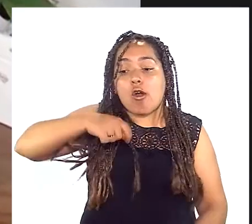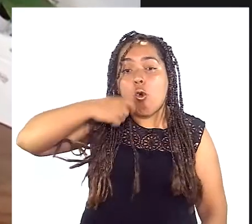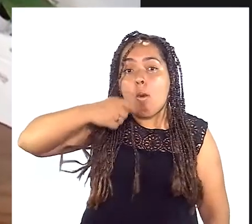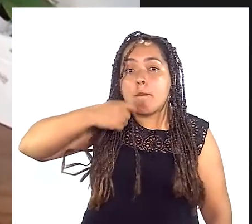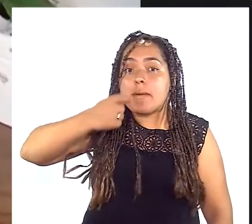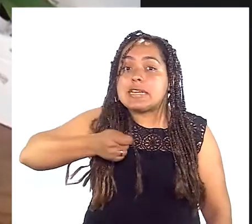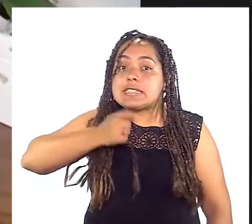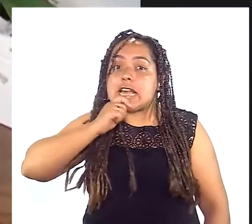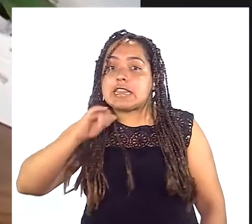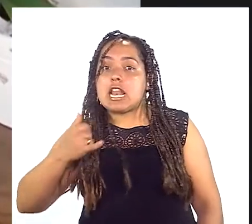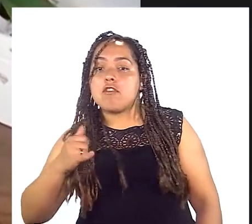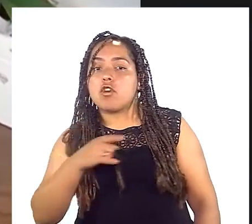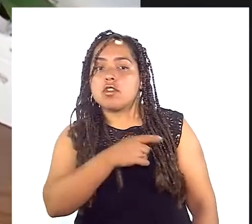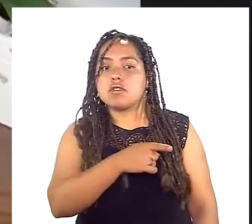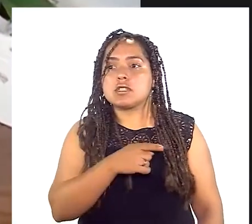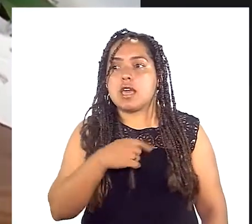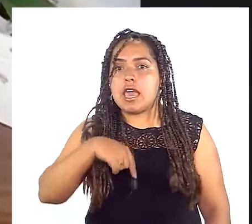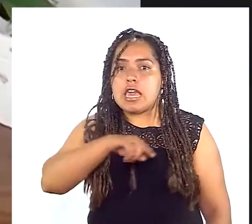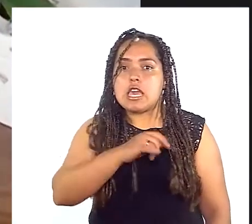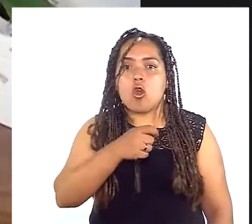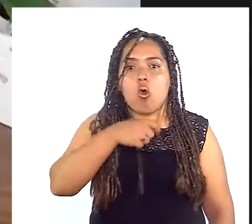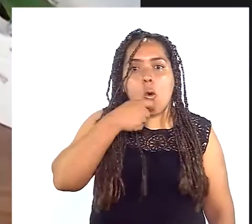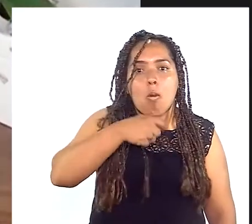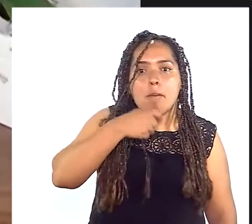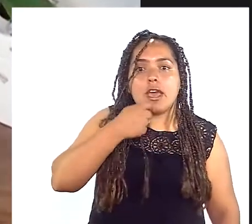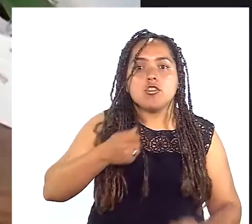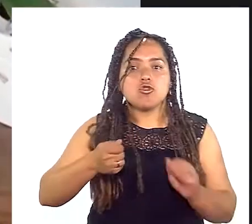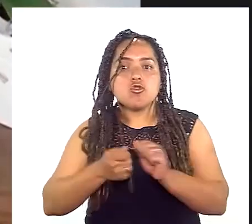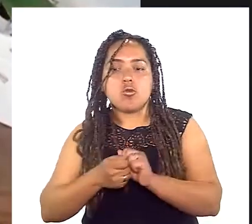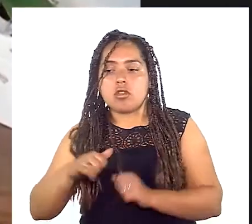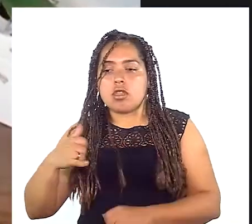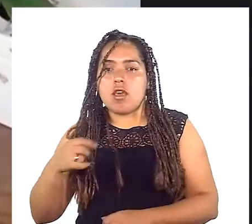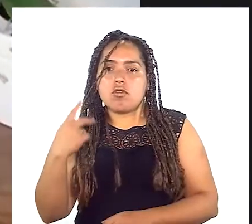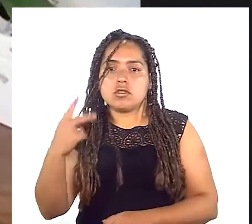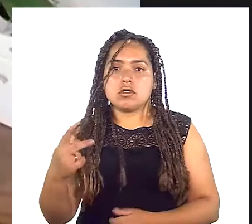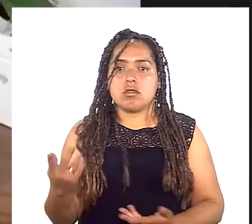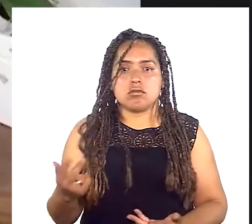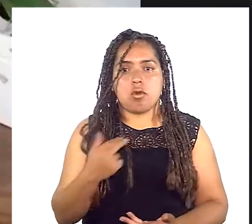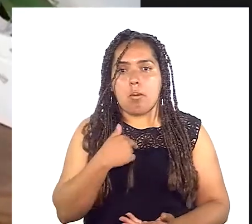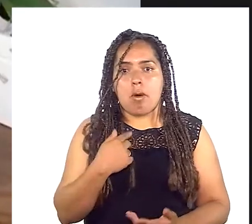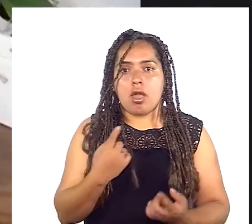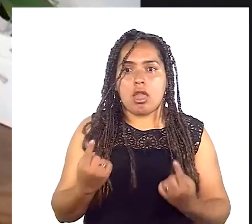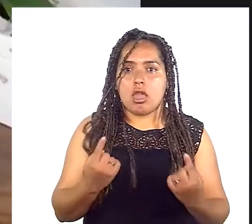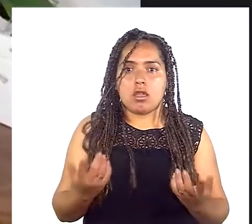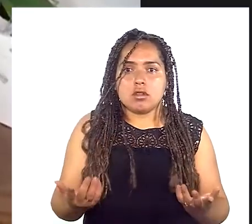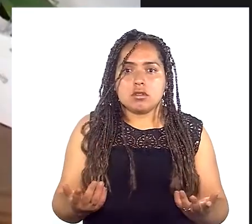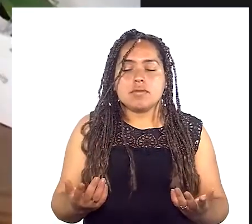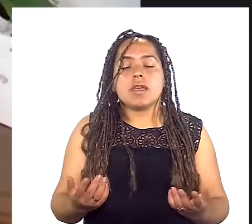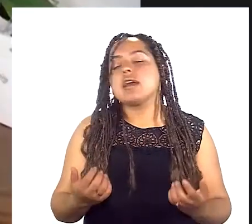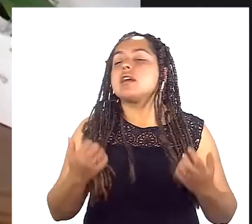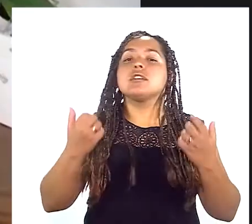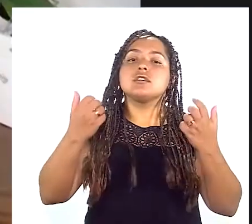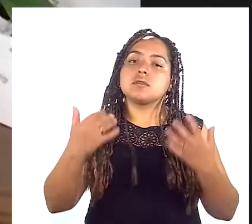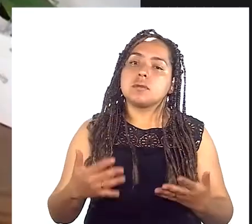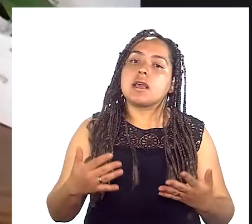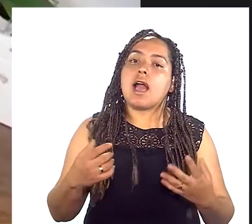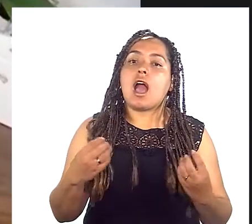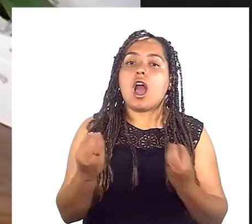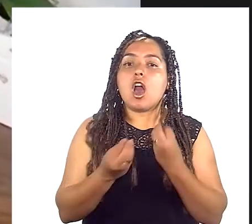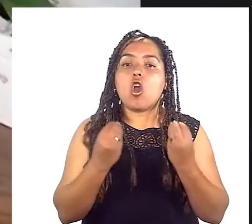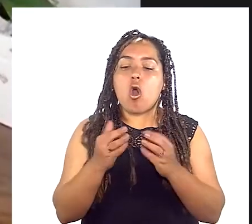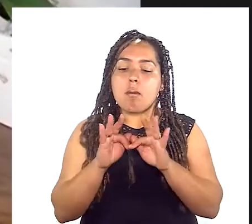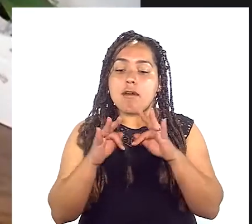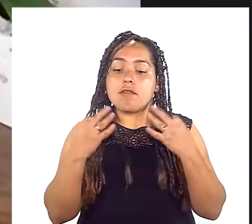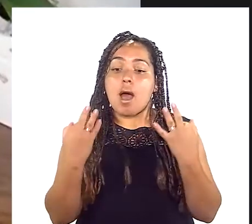e ficar com fone de ouvido ouvindo uma palestra ou fazendo reunião. Então, realmente, toda a família se desligar, né?